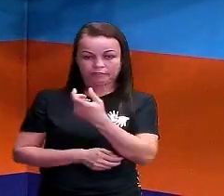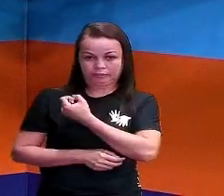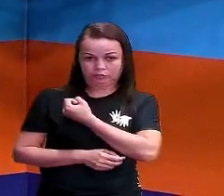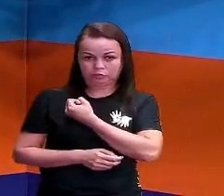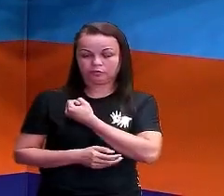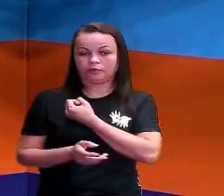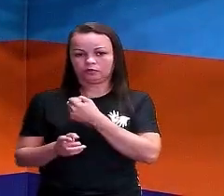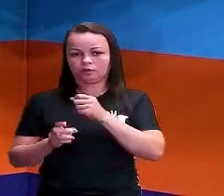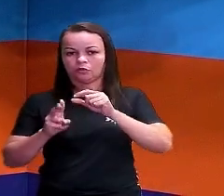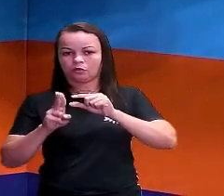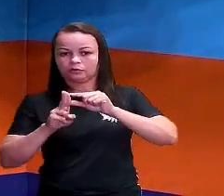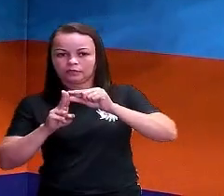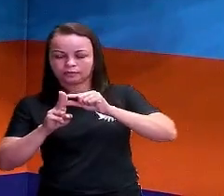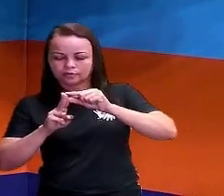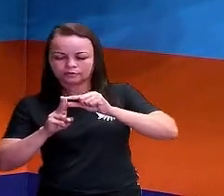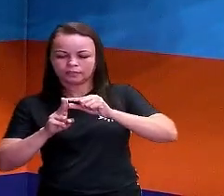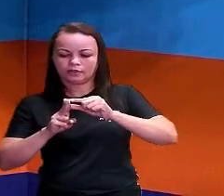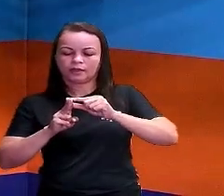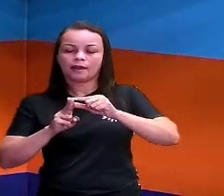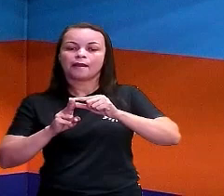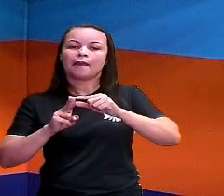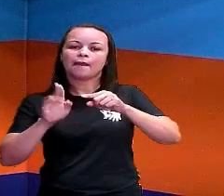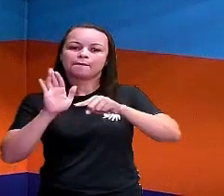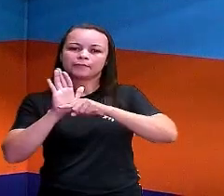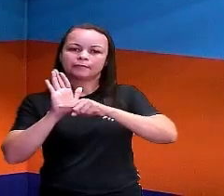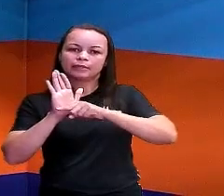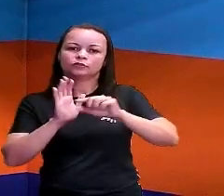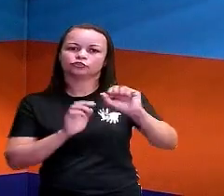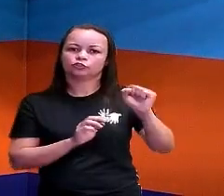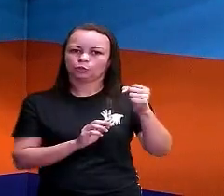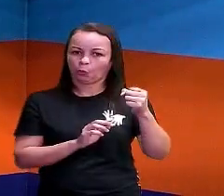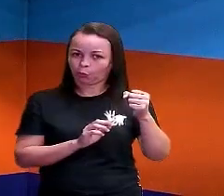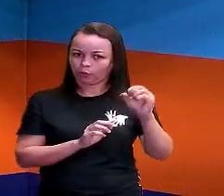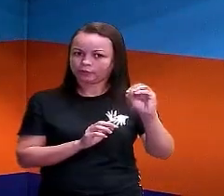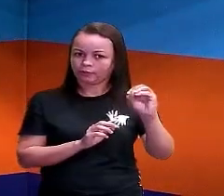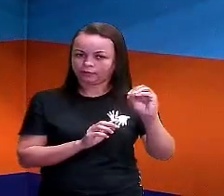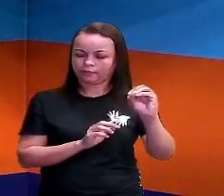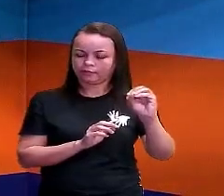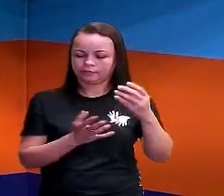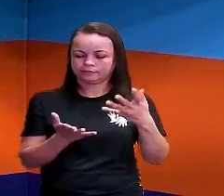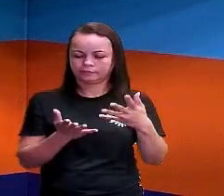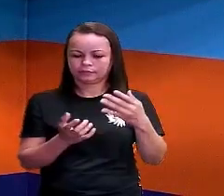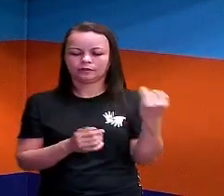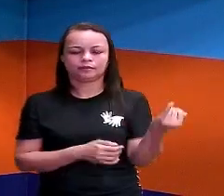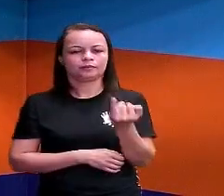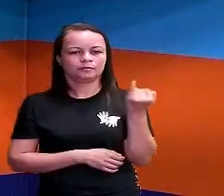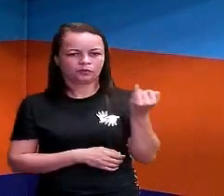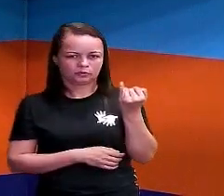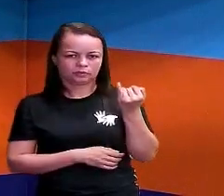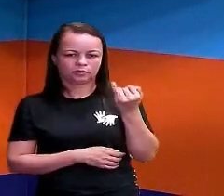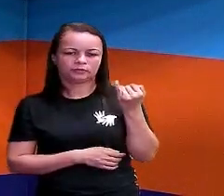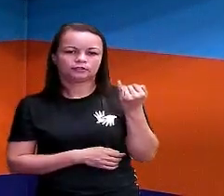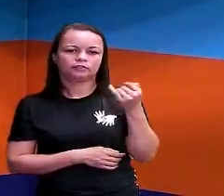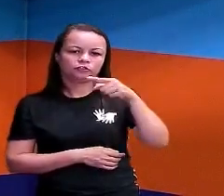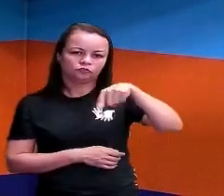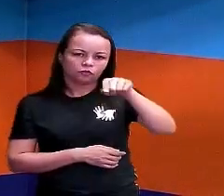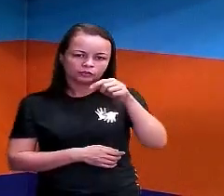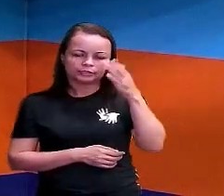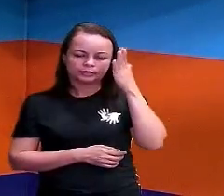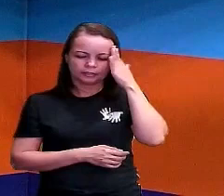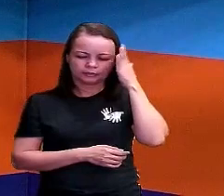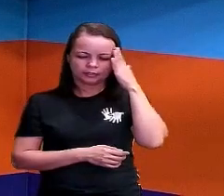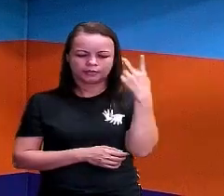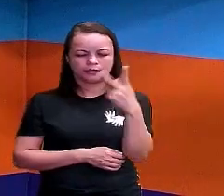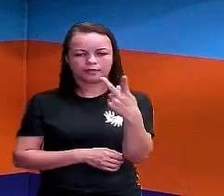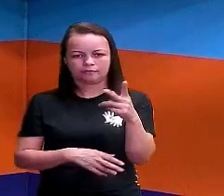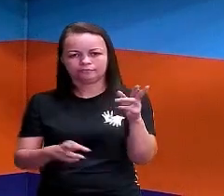da dezena, ele é menor do que o 80, tá? Então, é importante que vocês vejam essa relação para